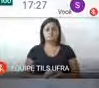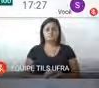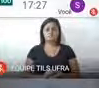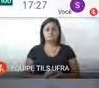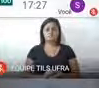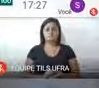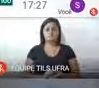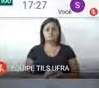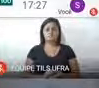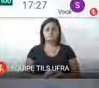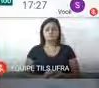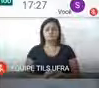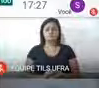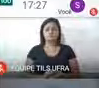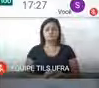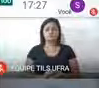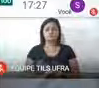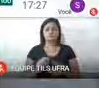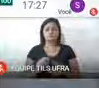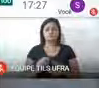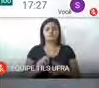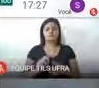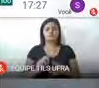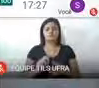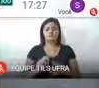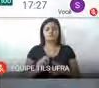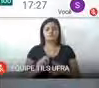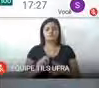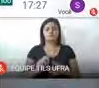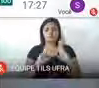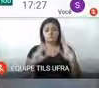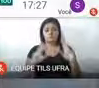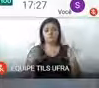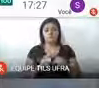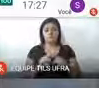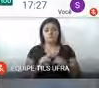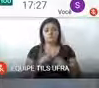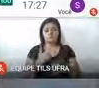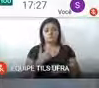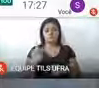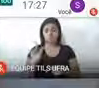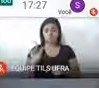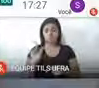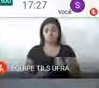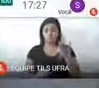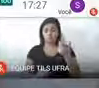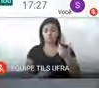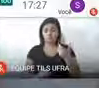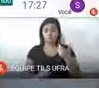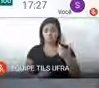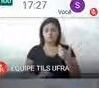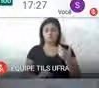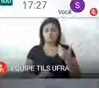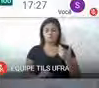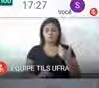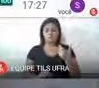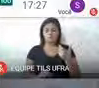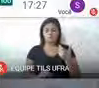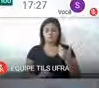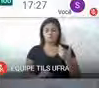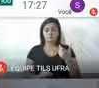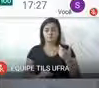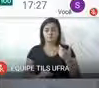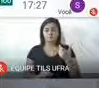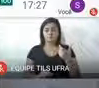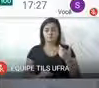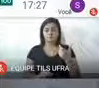resposta esperada, né? Tivemos registro de alho, crucifixo, terço, pingente,